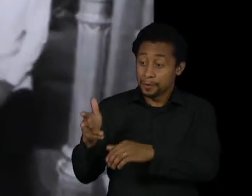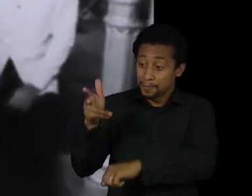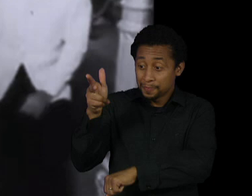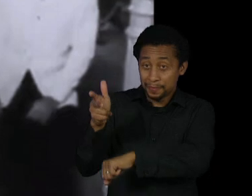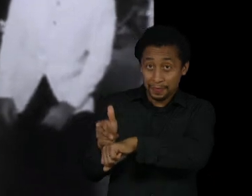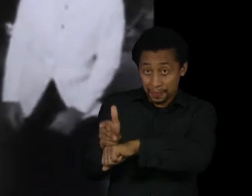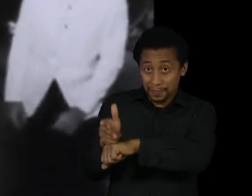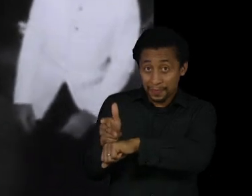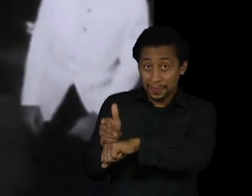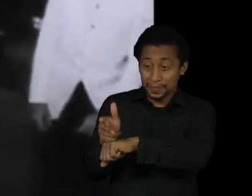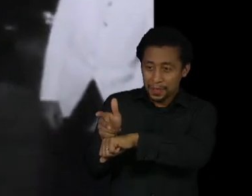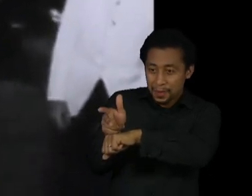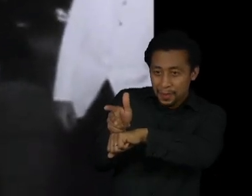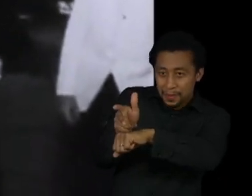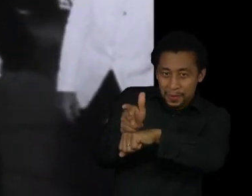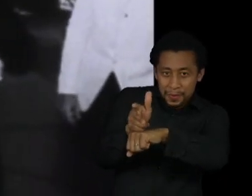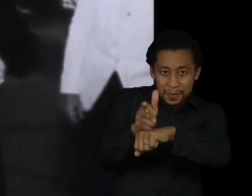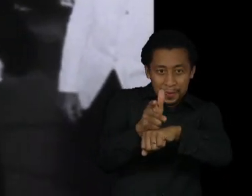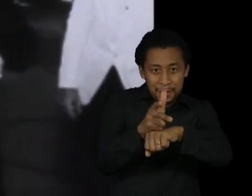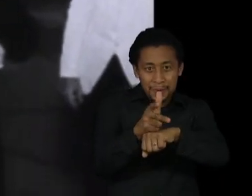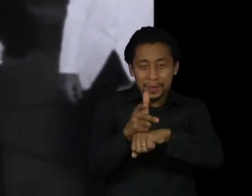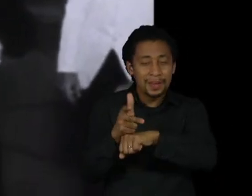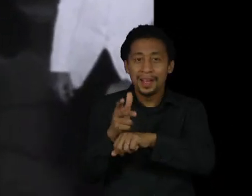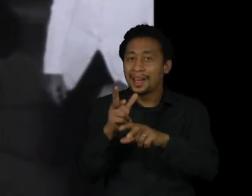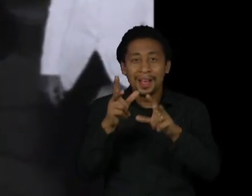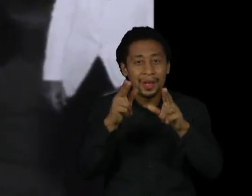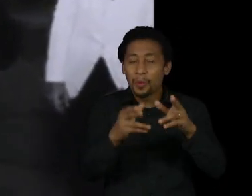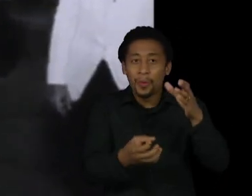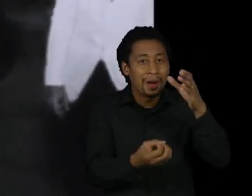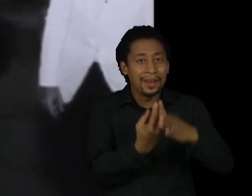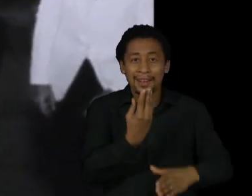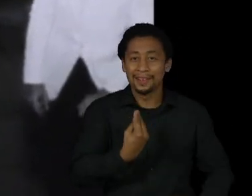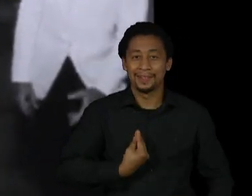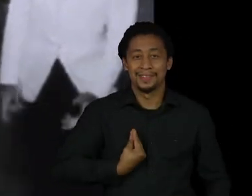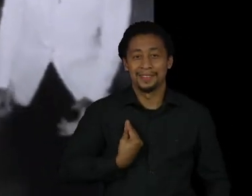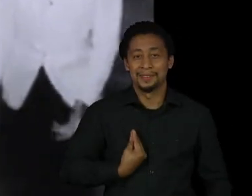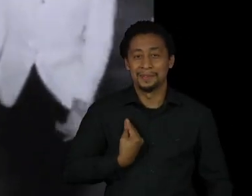o inventar a vida, né?